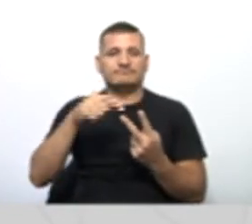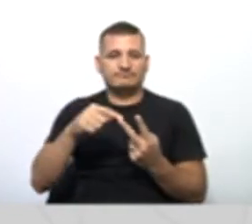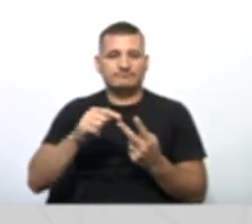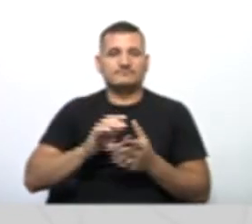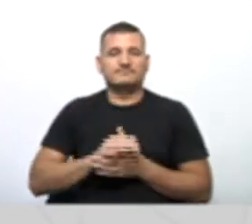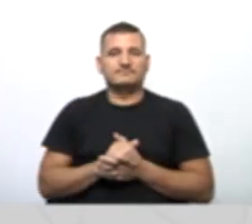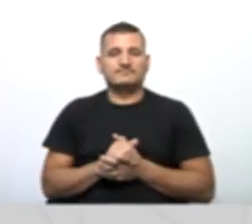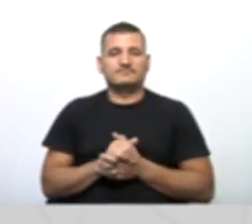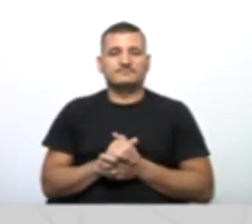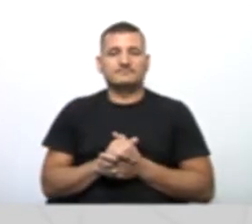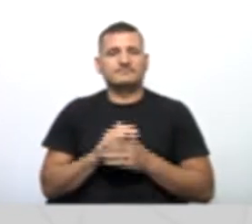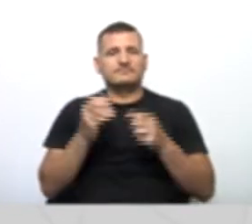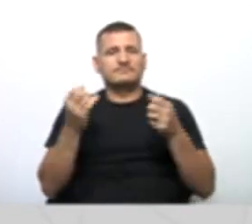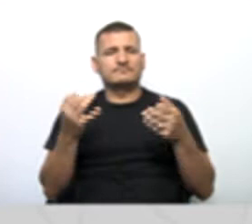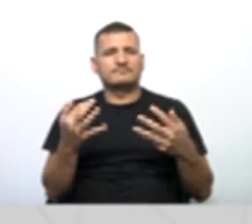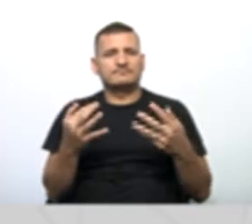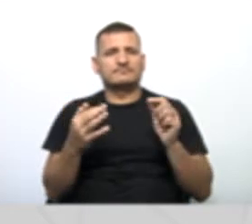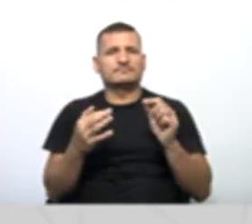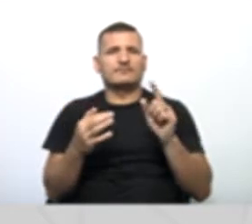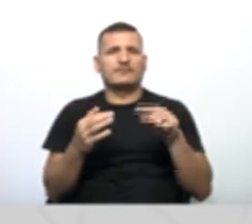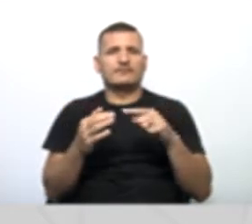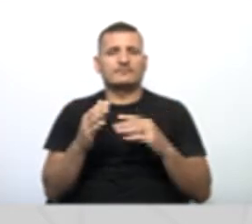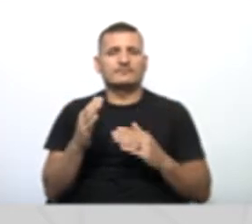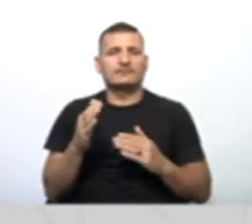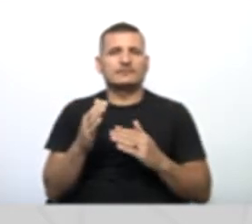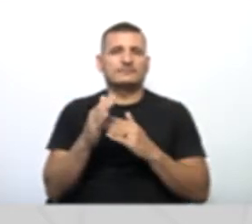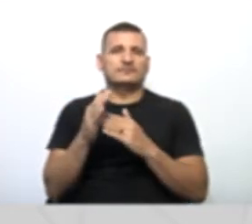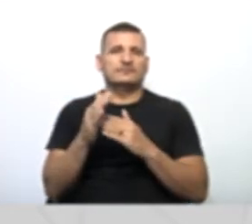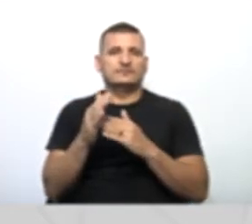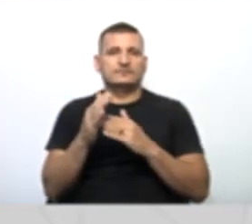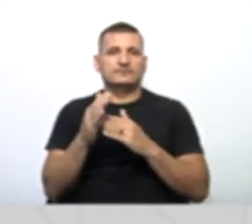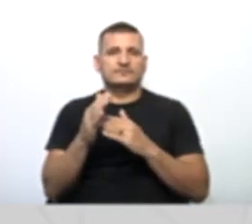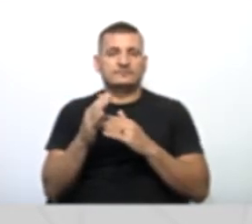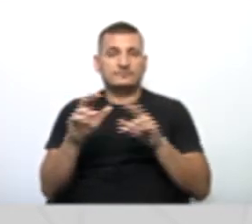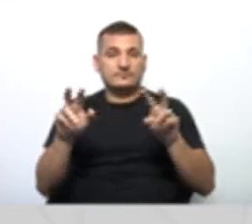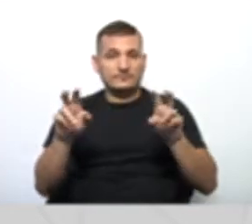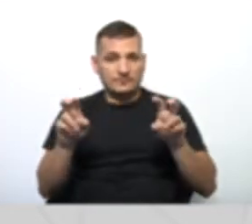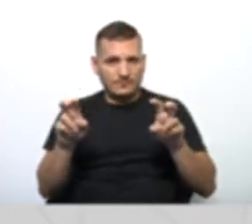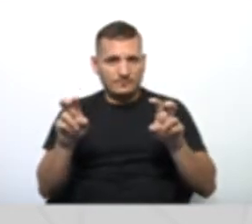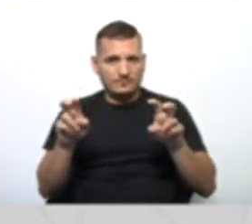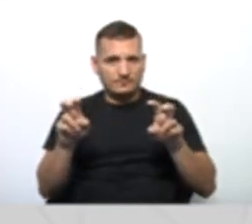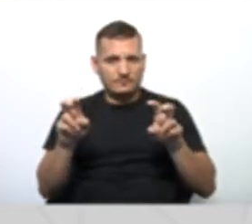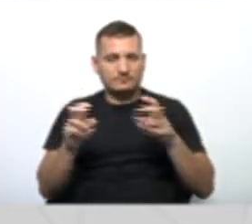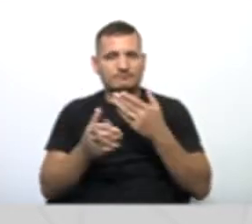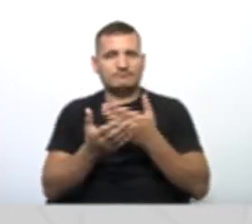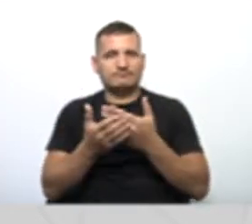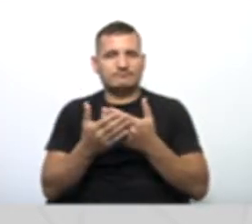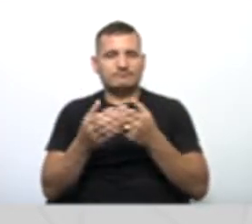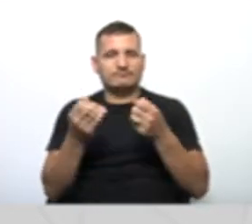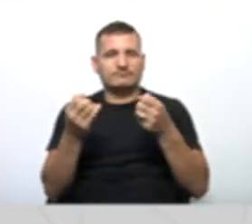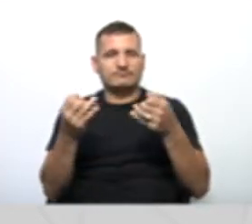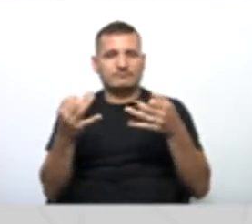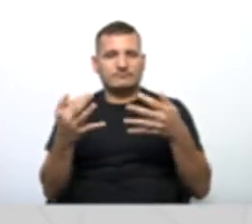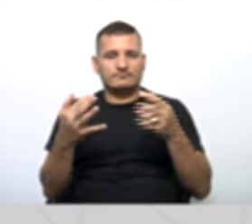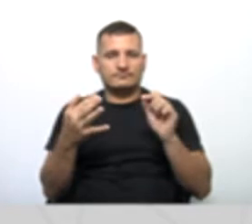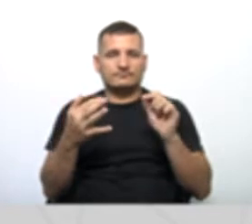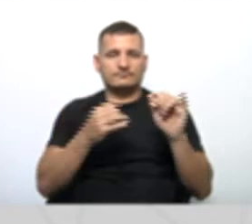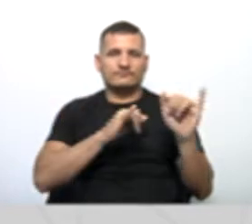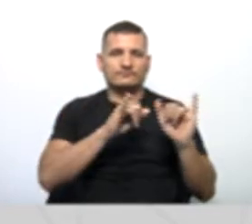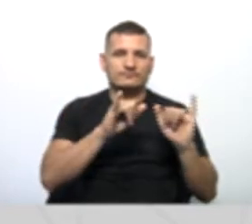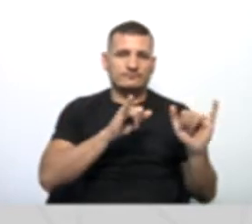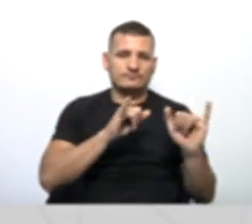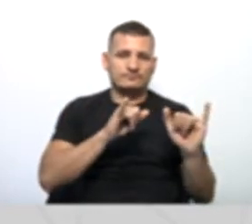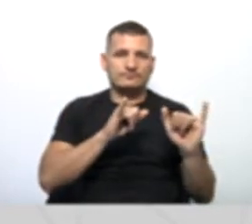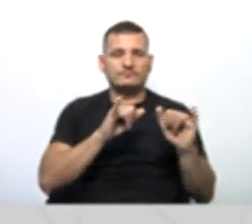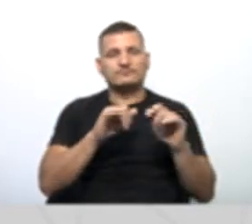falou disso, a gente estava delimitando o nosso tema da nossa aula, que nós iríamos tratar sobre informação e